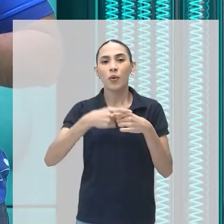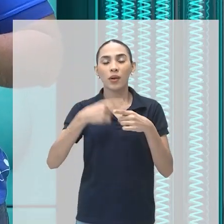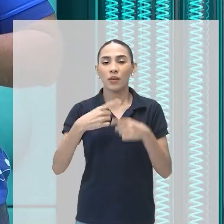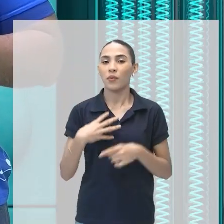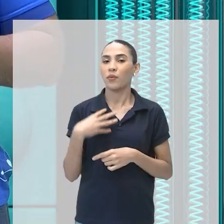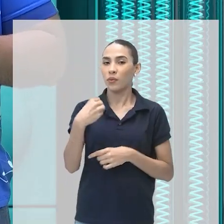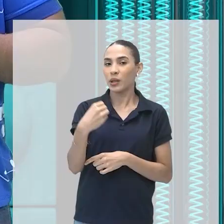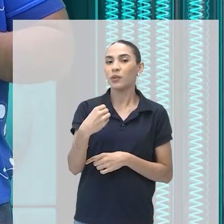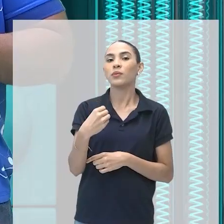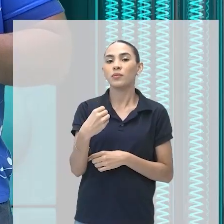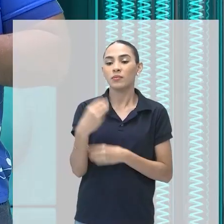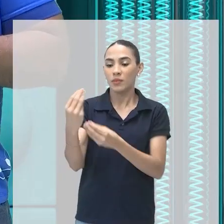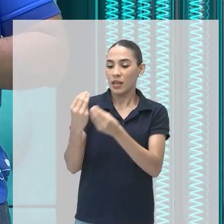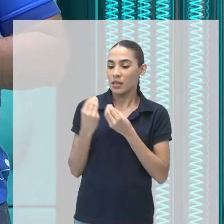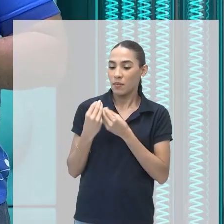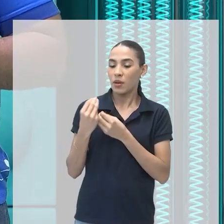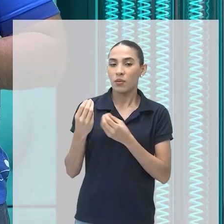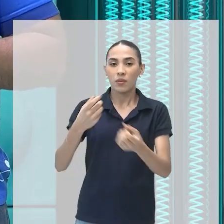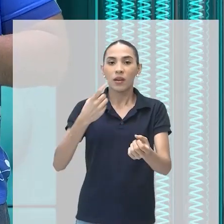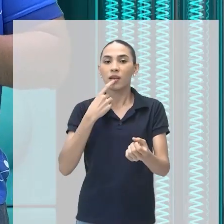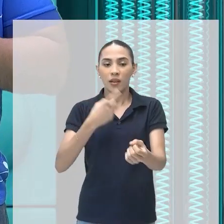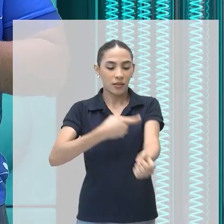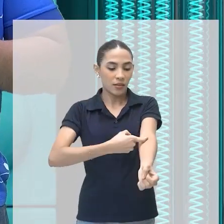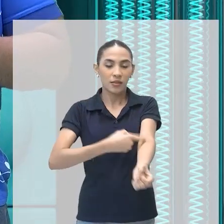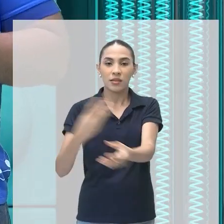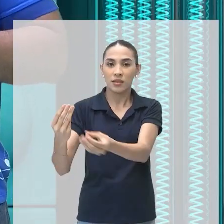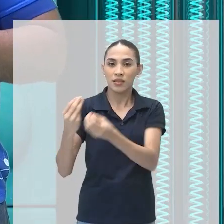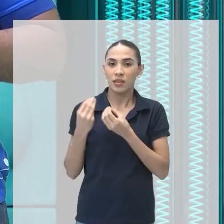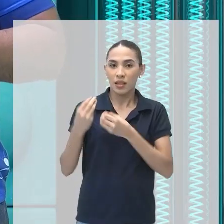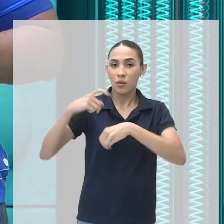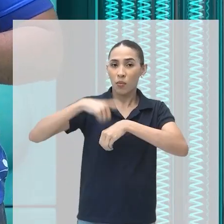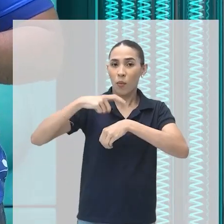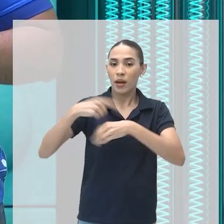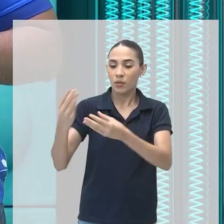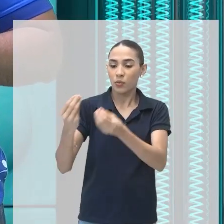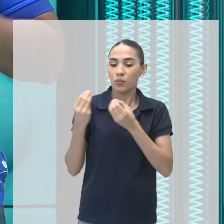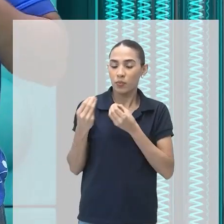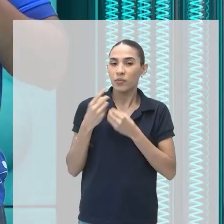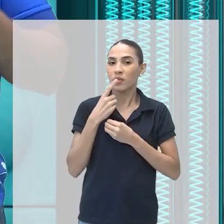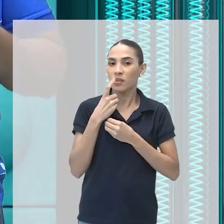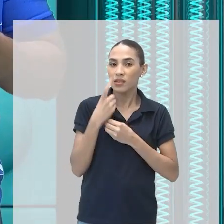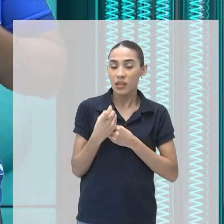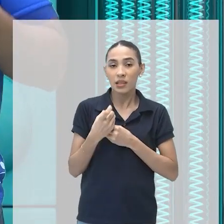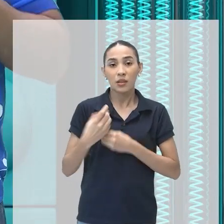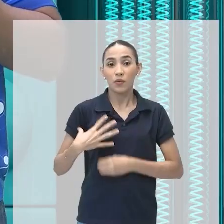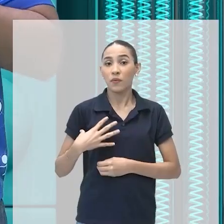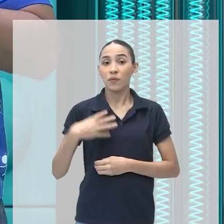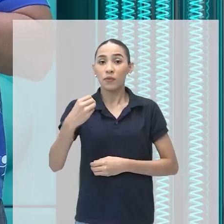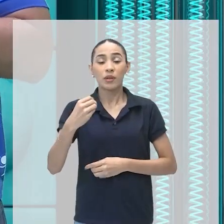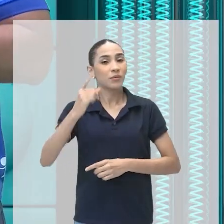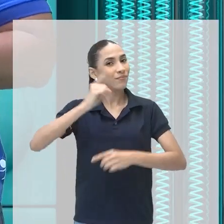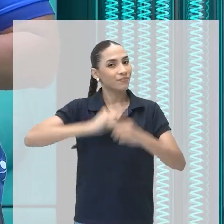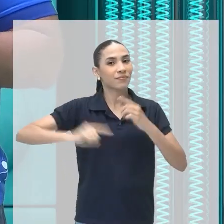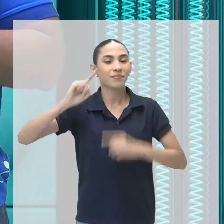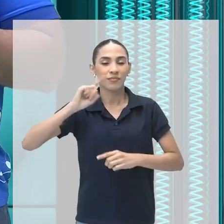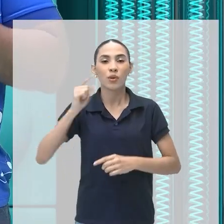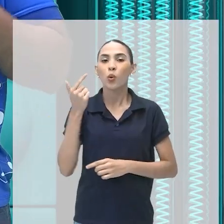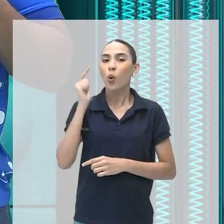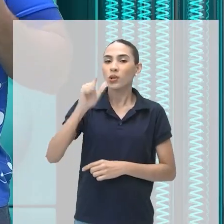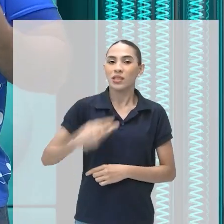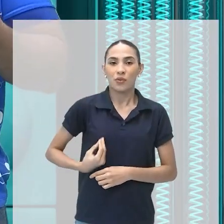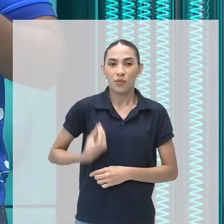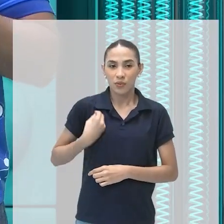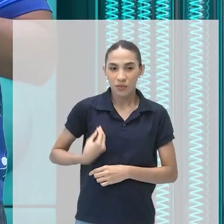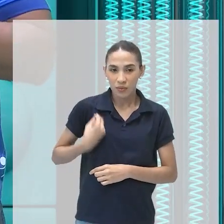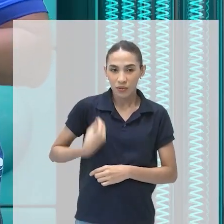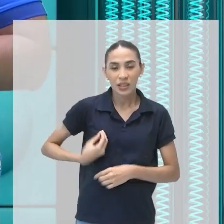filho dele recebeu uma doação de sangue. E ao receber essa doação de sangue, o filho acabou sendo salvo, o